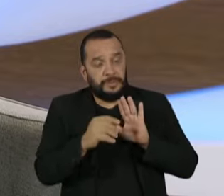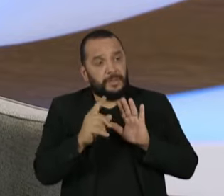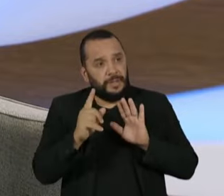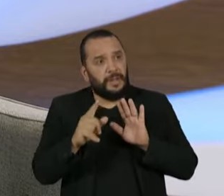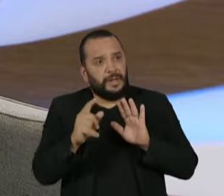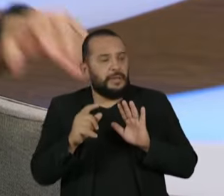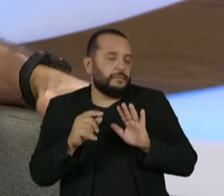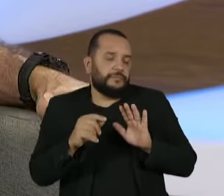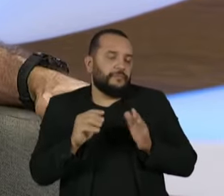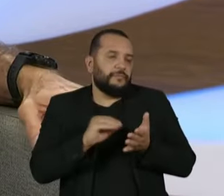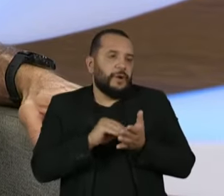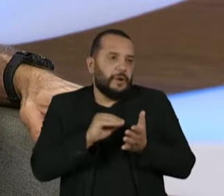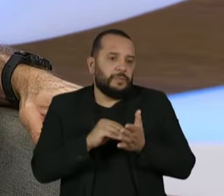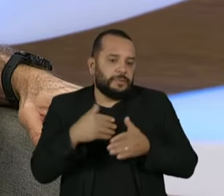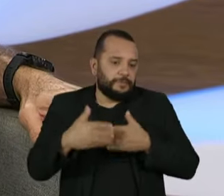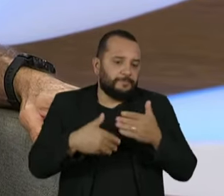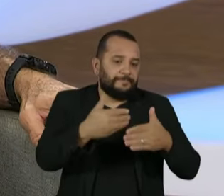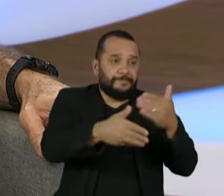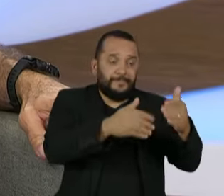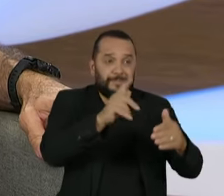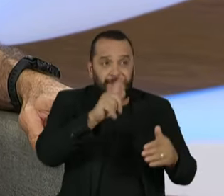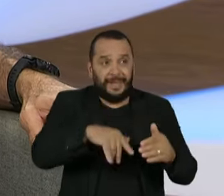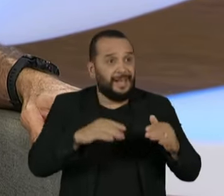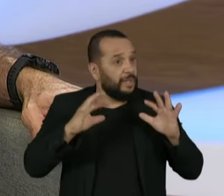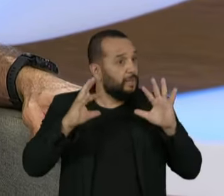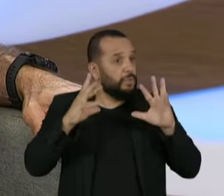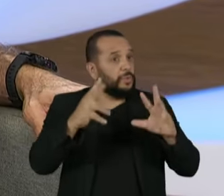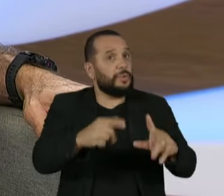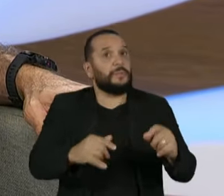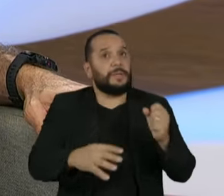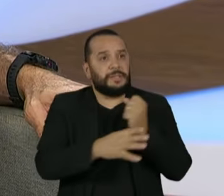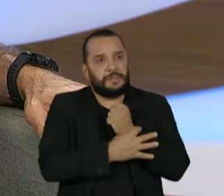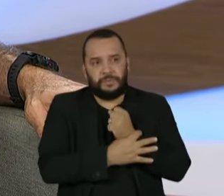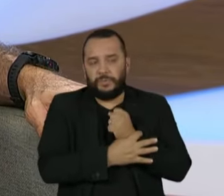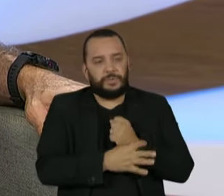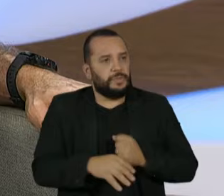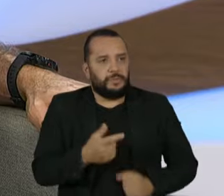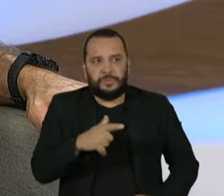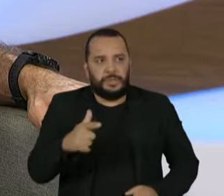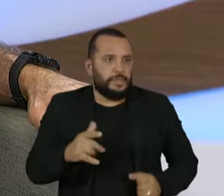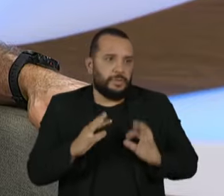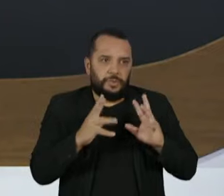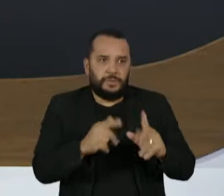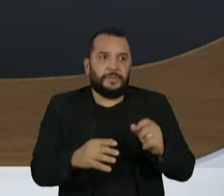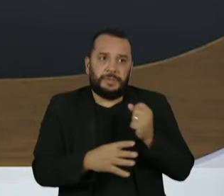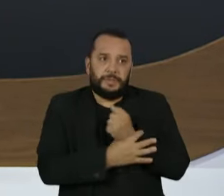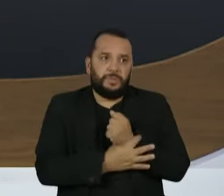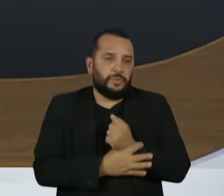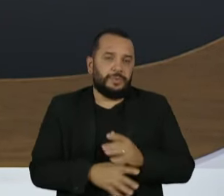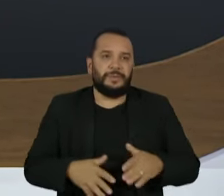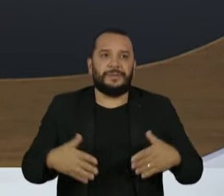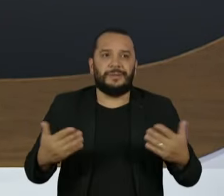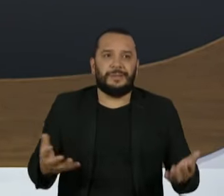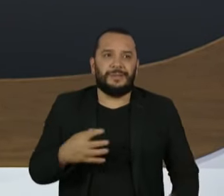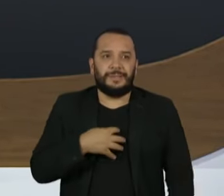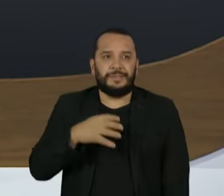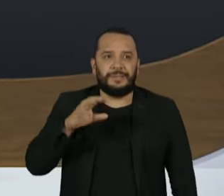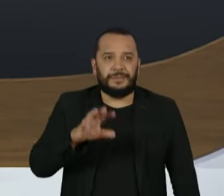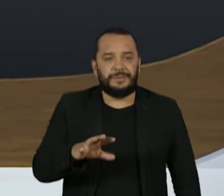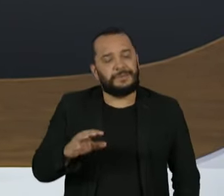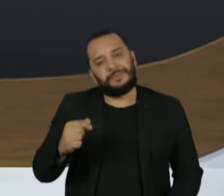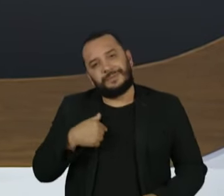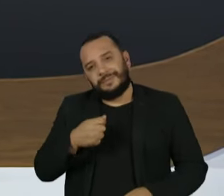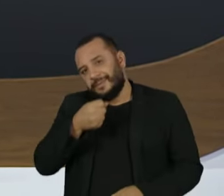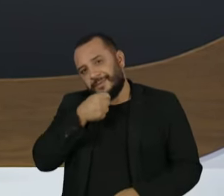isso é completamente seguro a palavra completamente não existe em computação Então é isso a nossa entrevista